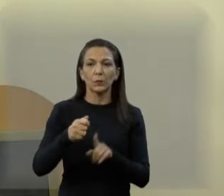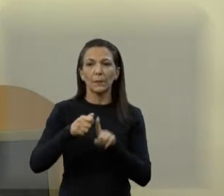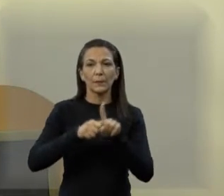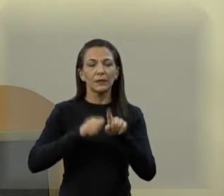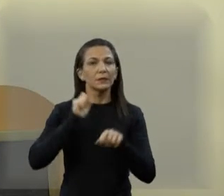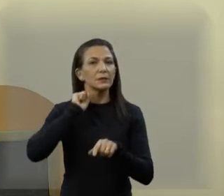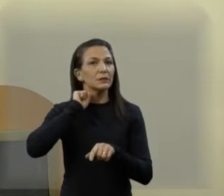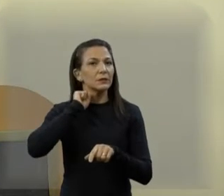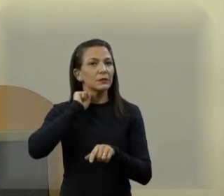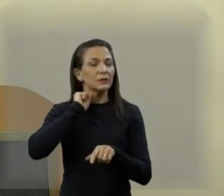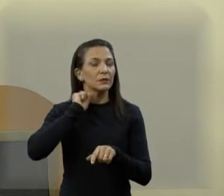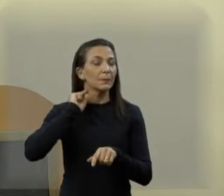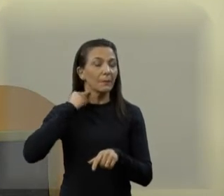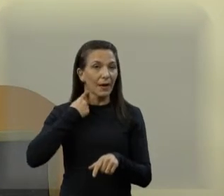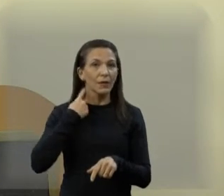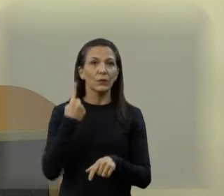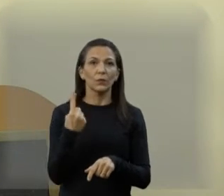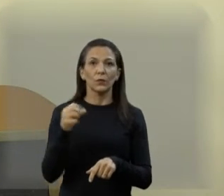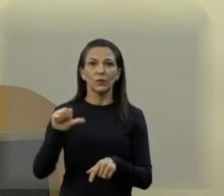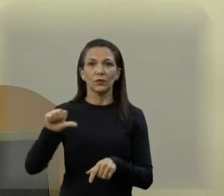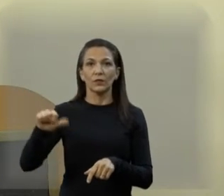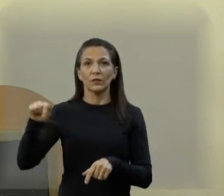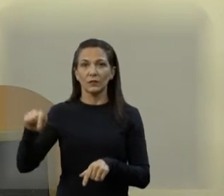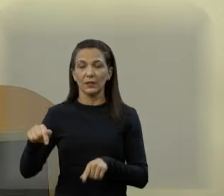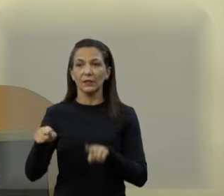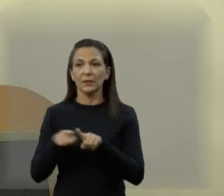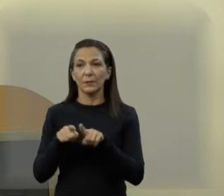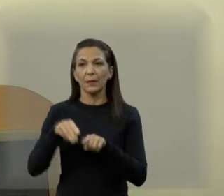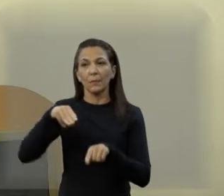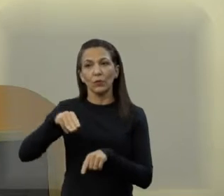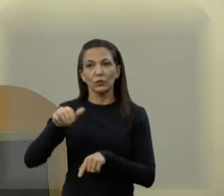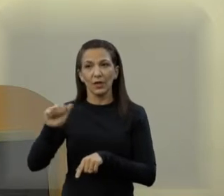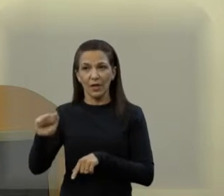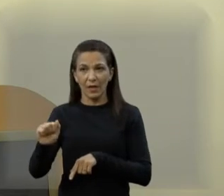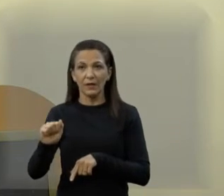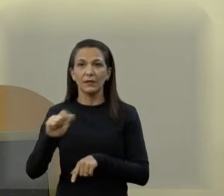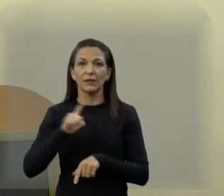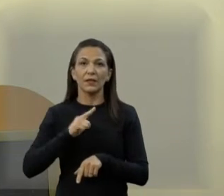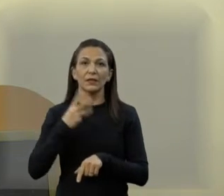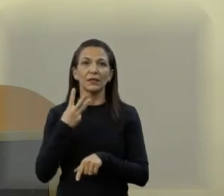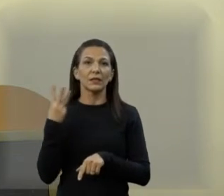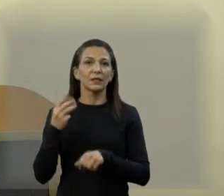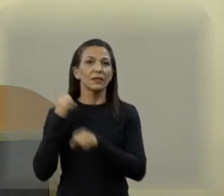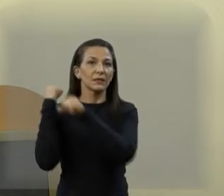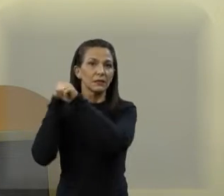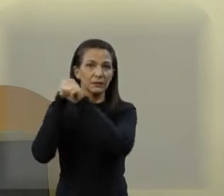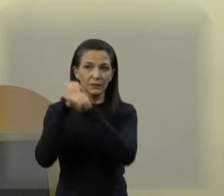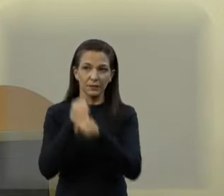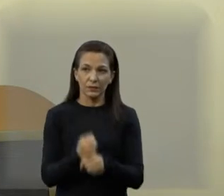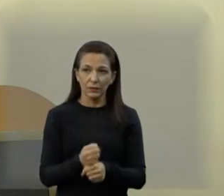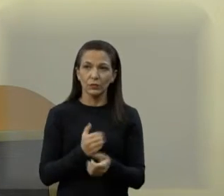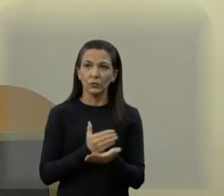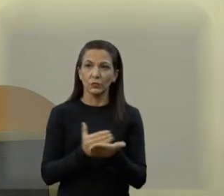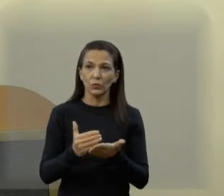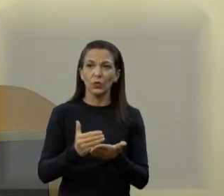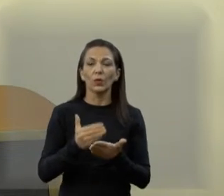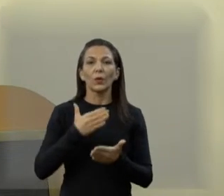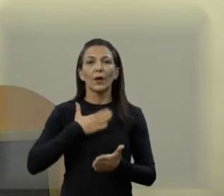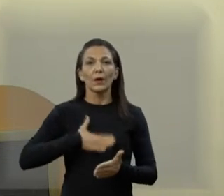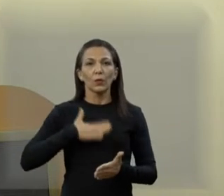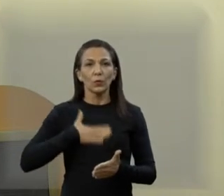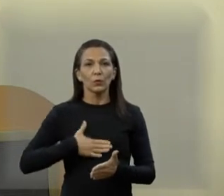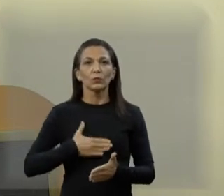Monte Alegre três Araraquara 71 famílias há 36 anos desde agosto de